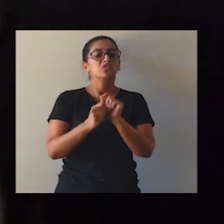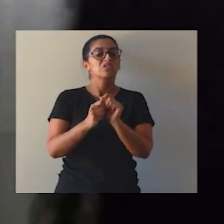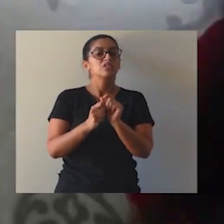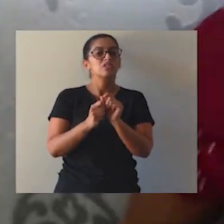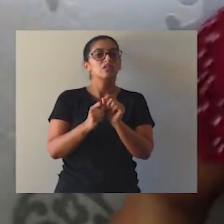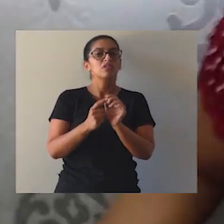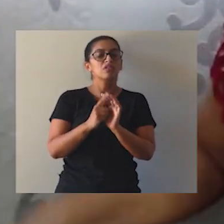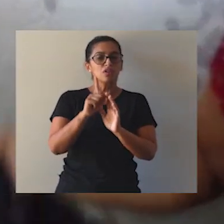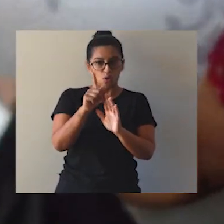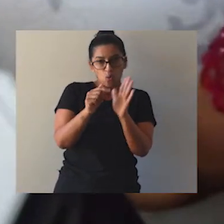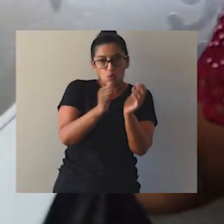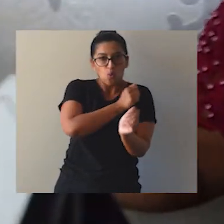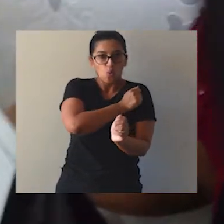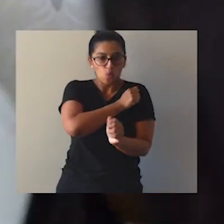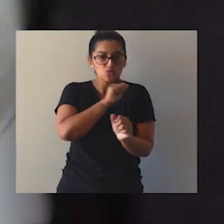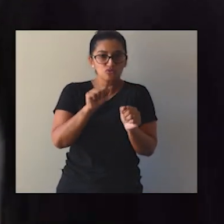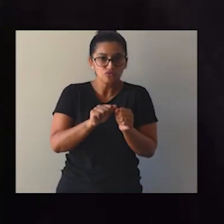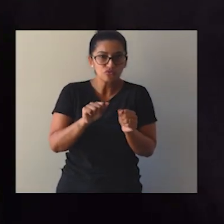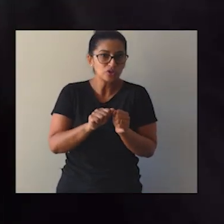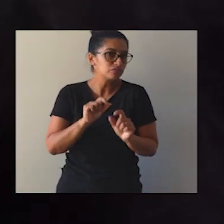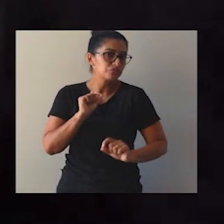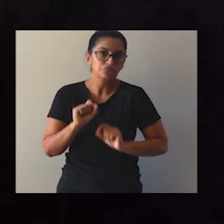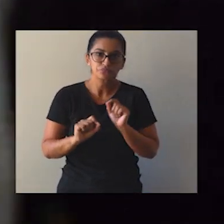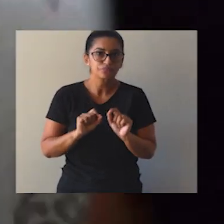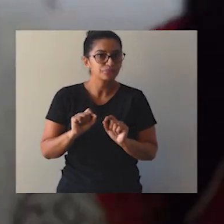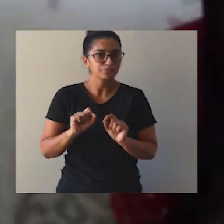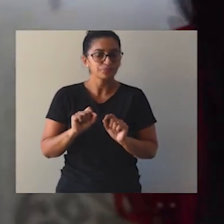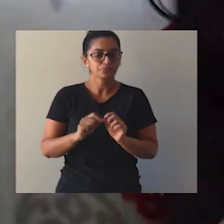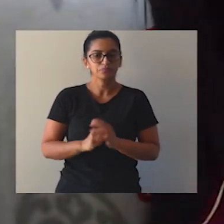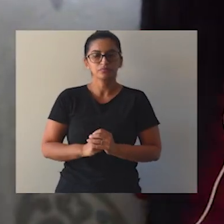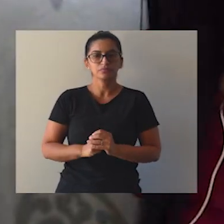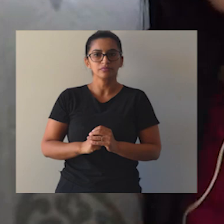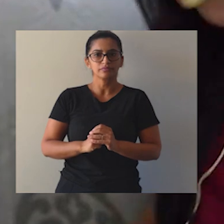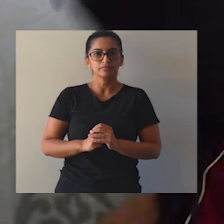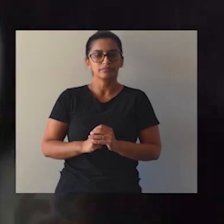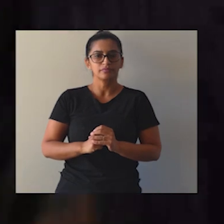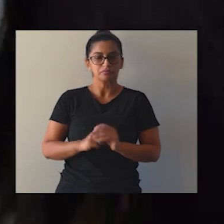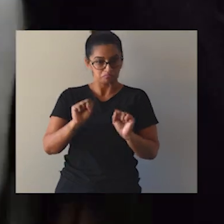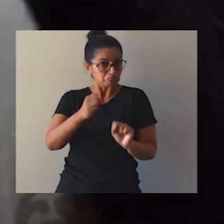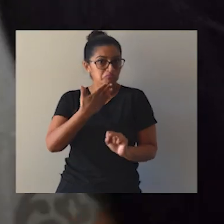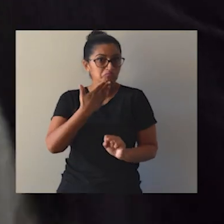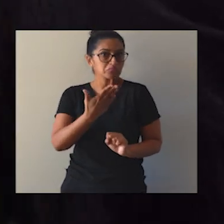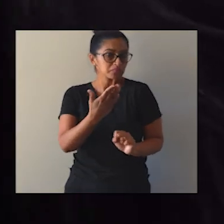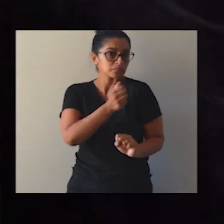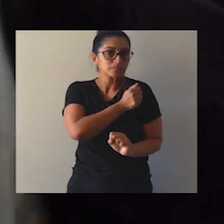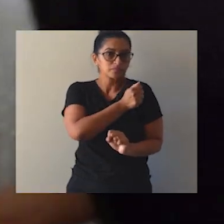onde que eu coloquei aqui. Só um pouquinho. Aqui.